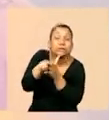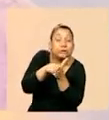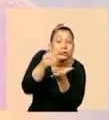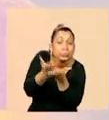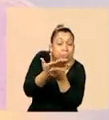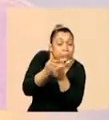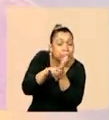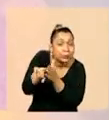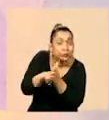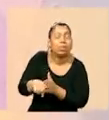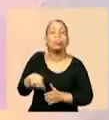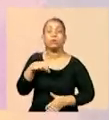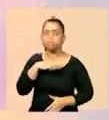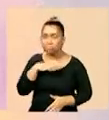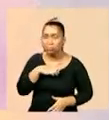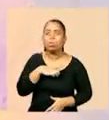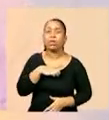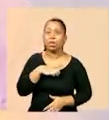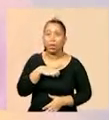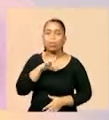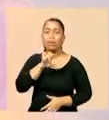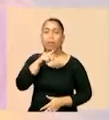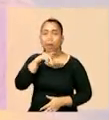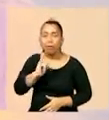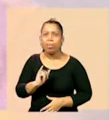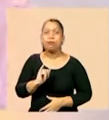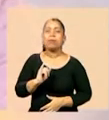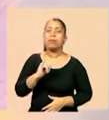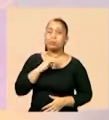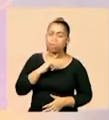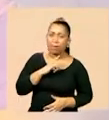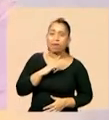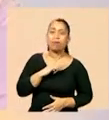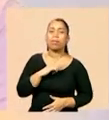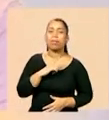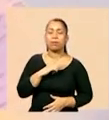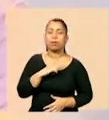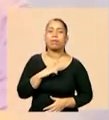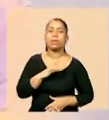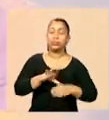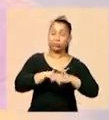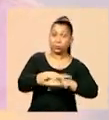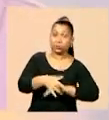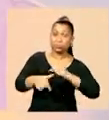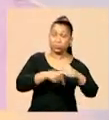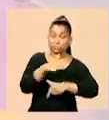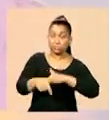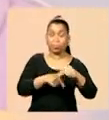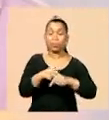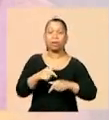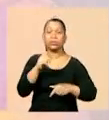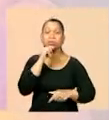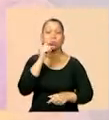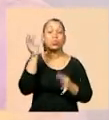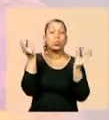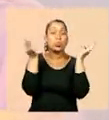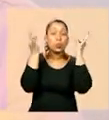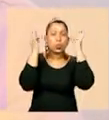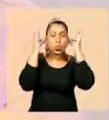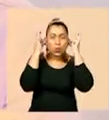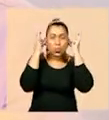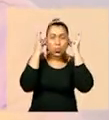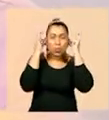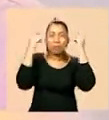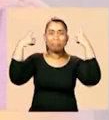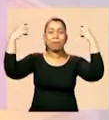estudos, porque tem equipamentos, você encontra equipamentos de segurança do trabalho, protetor auditivo, por